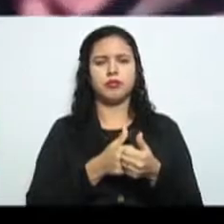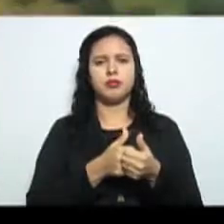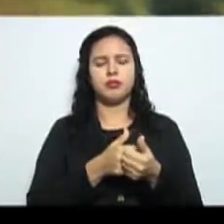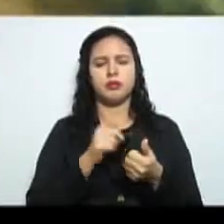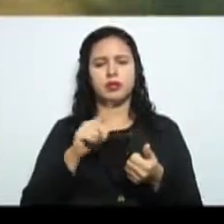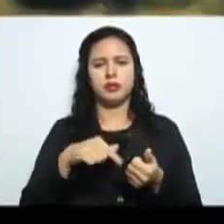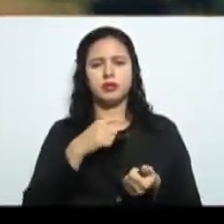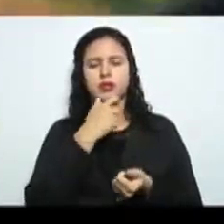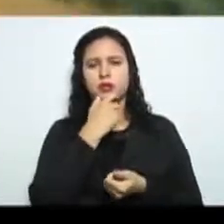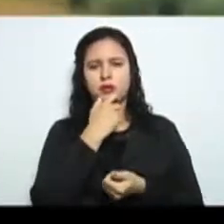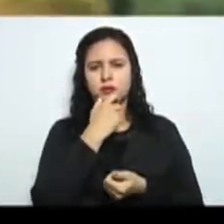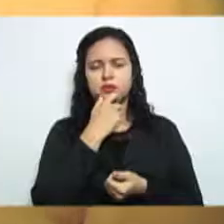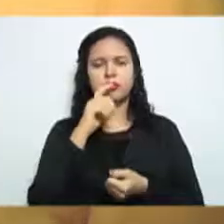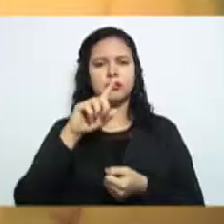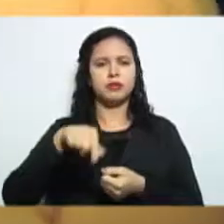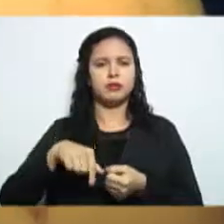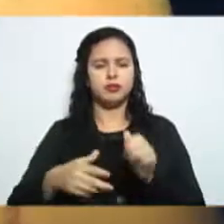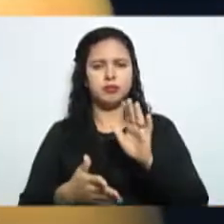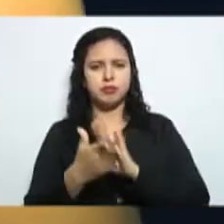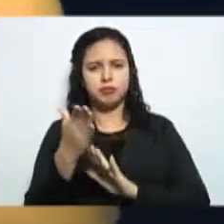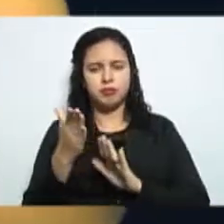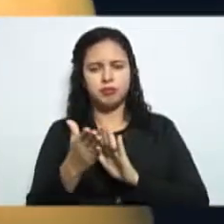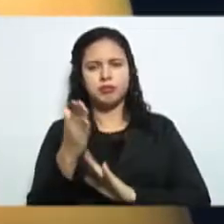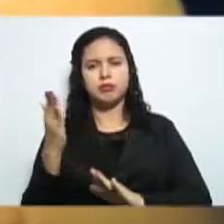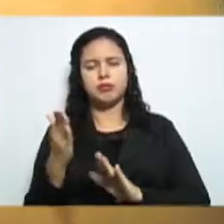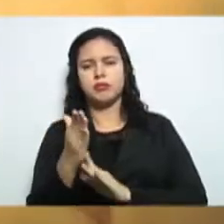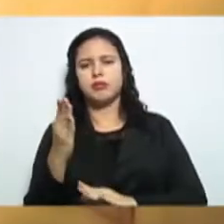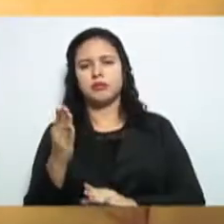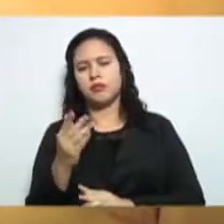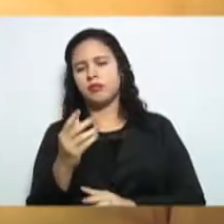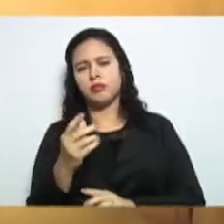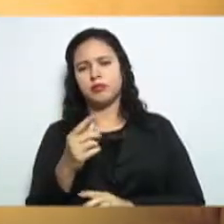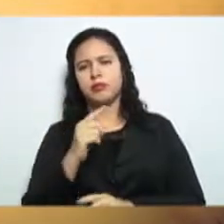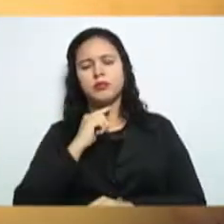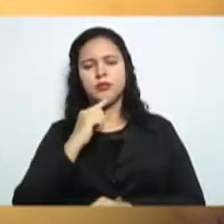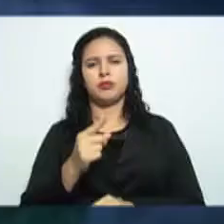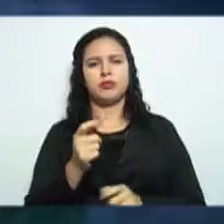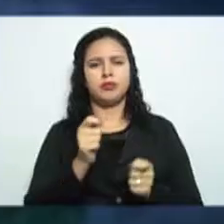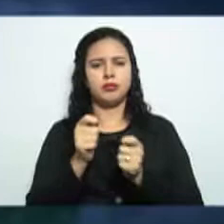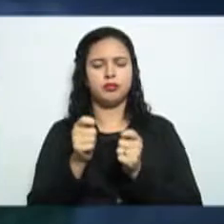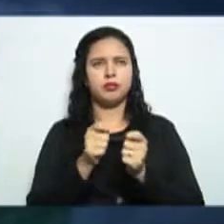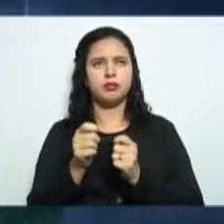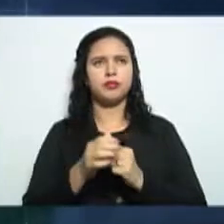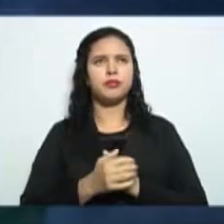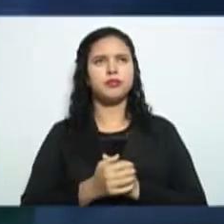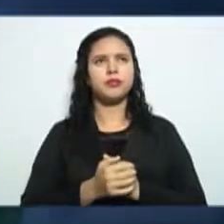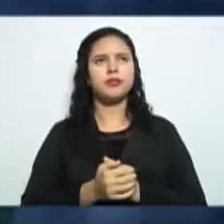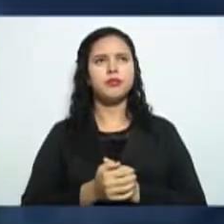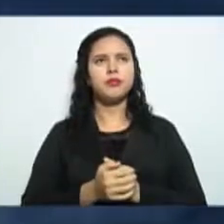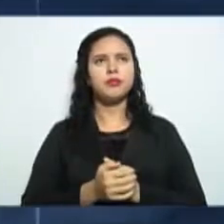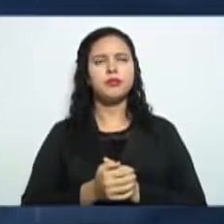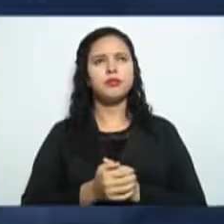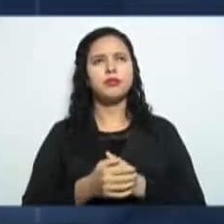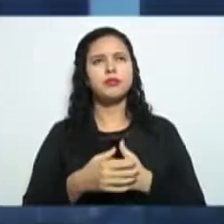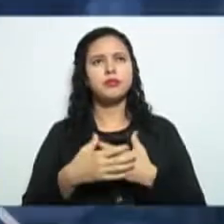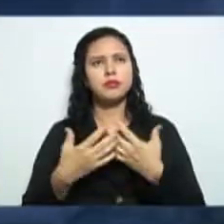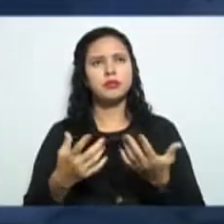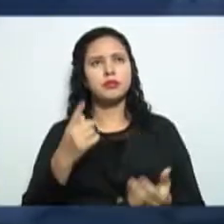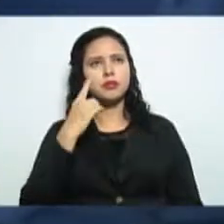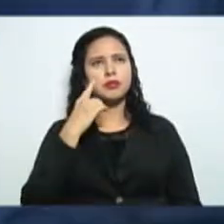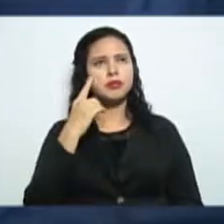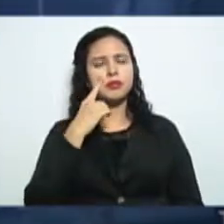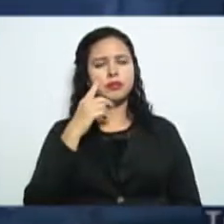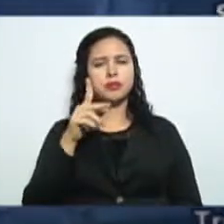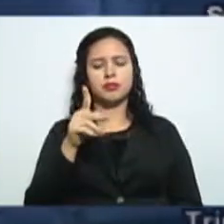Estados Unidos. Então tem uma saída, um fluxo de entrada e saída que não tem um controle absoluto. De Porto Príncipe, capital do Haiti,